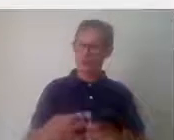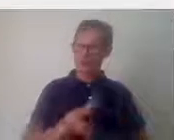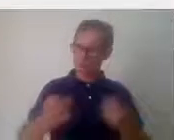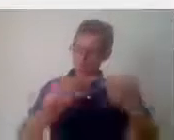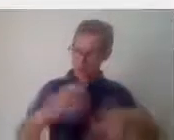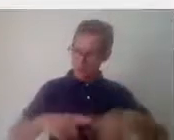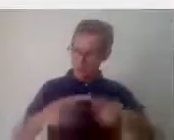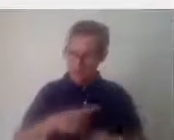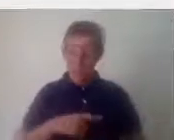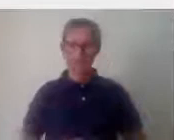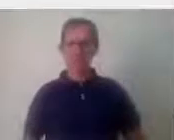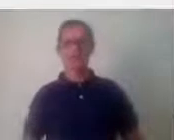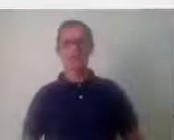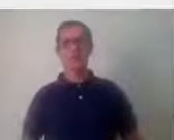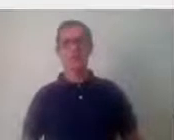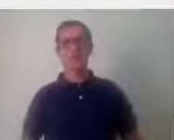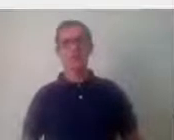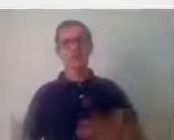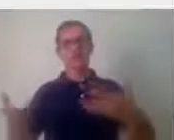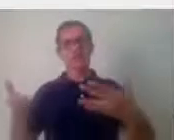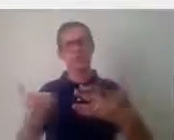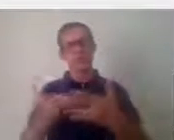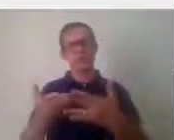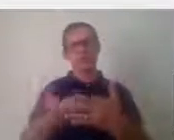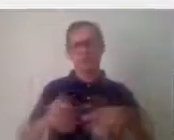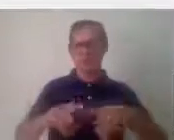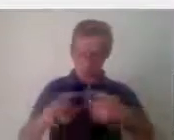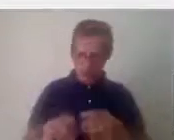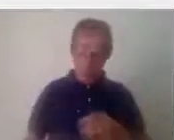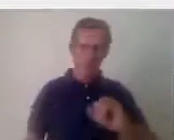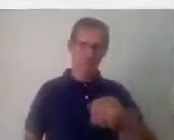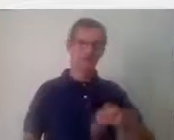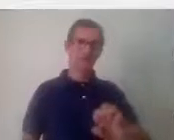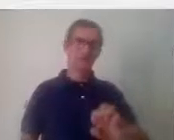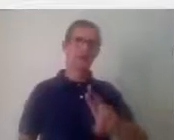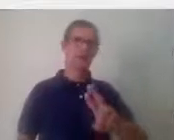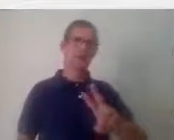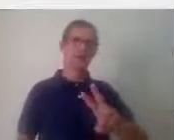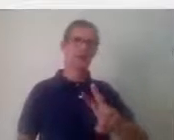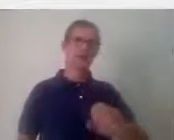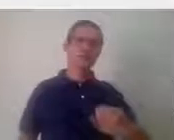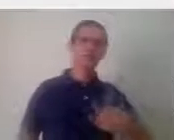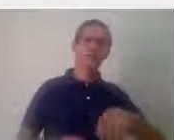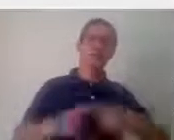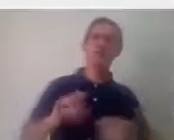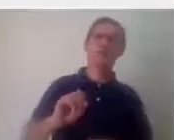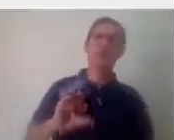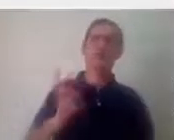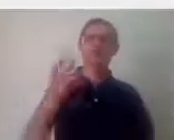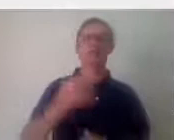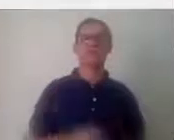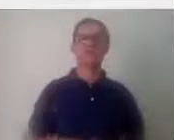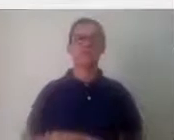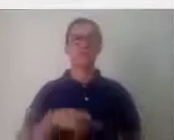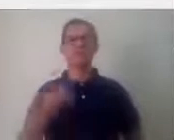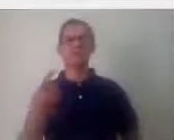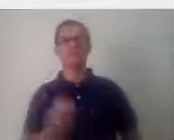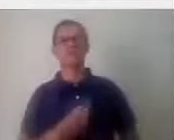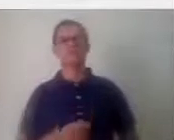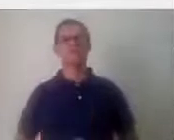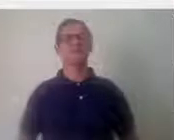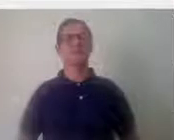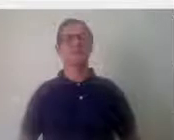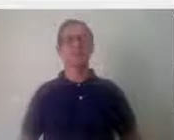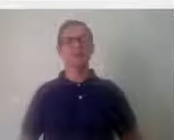um intervalo. Então, vamos analisar aqui, ó. Nesse intervalo aqui. O que acontece? Nós temos aqui, ó,